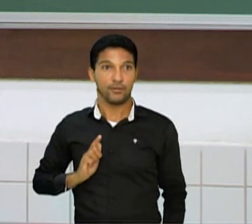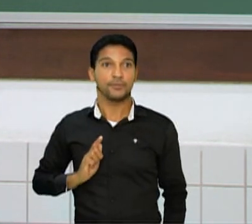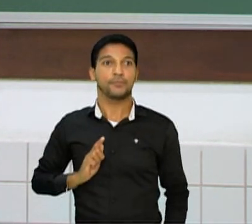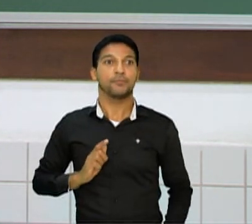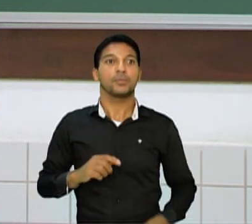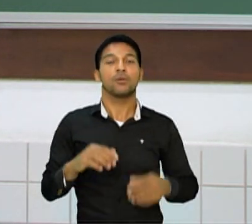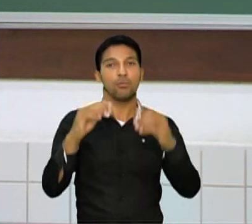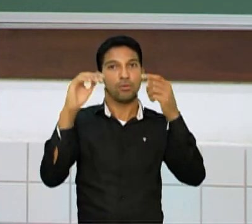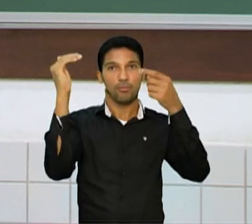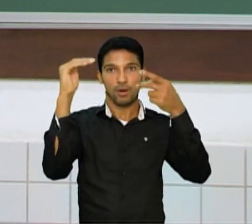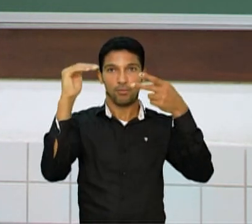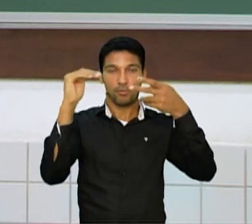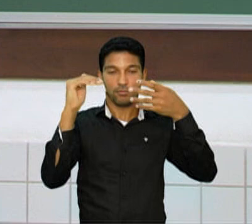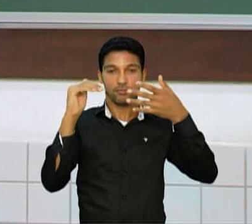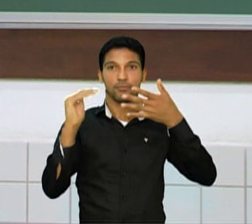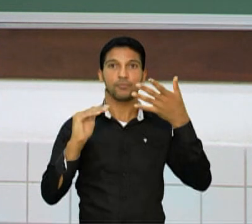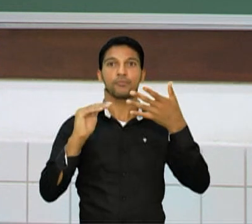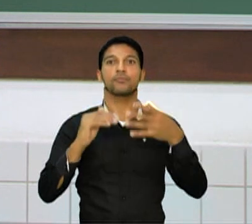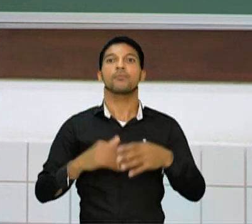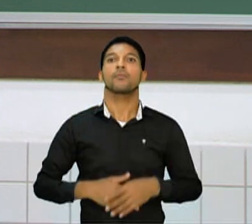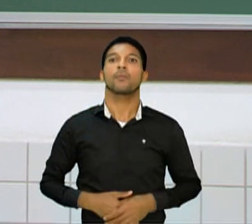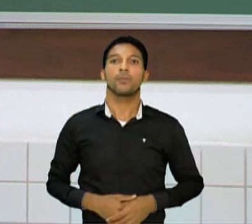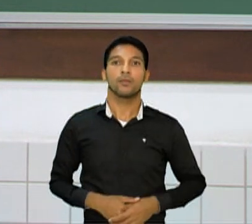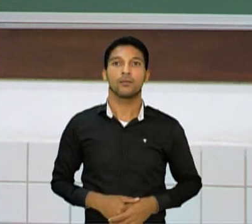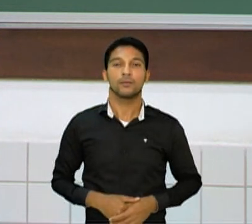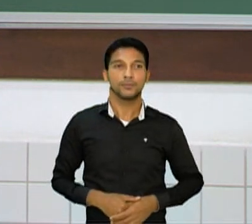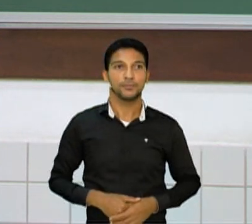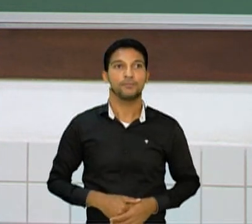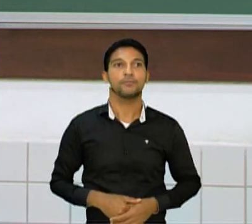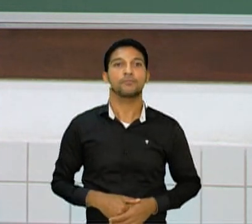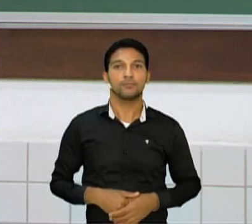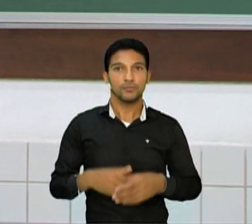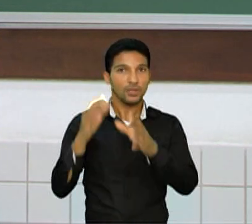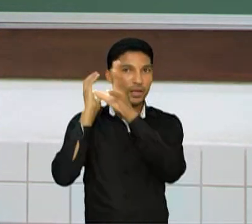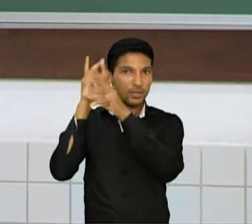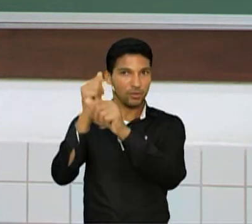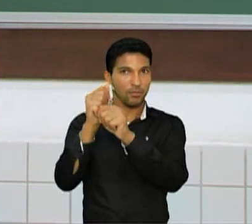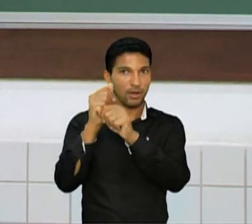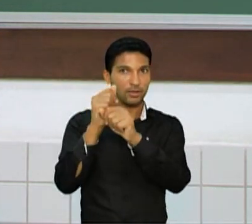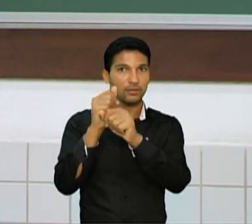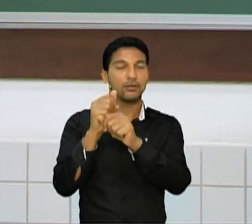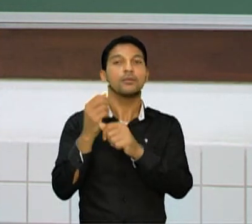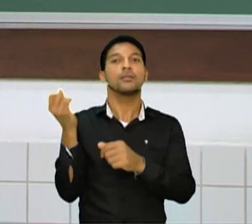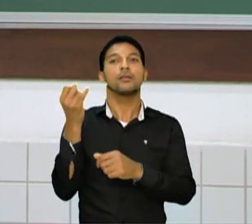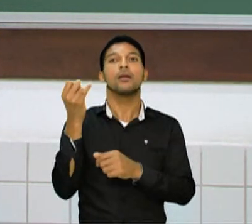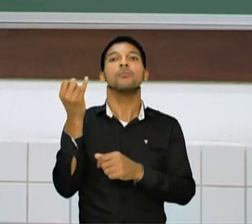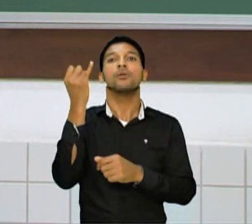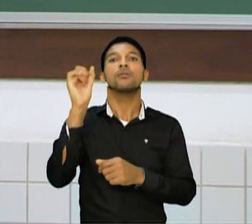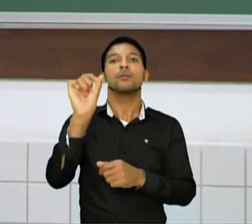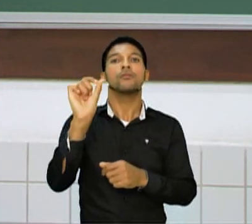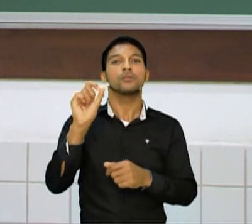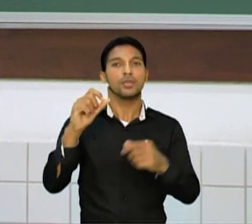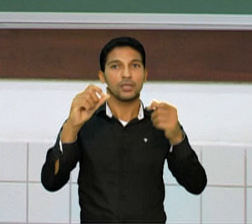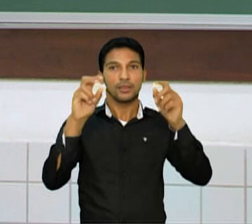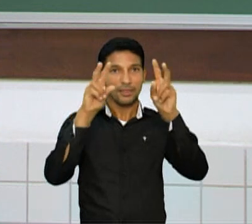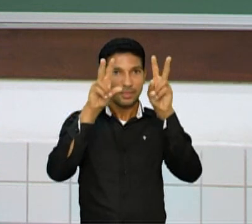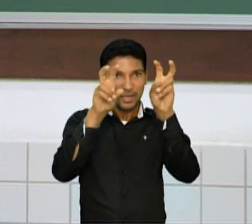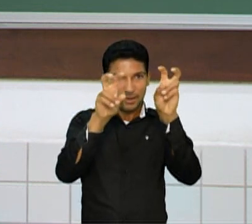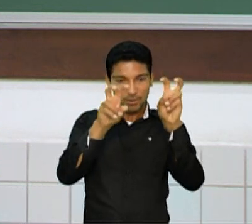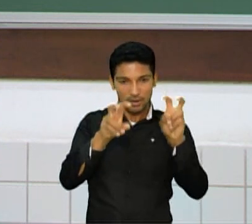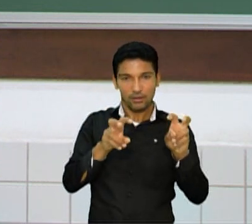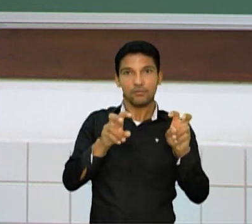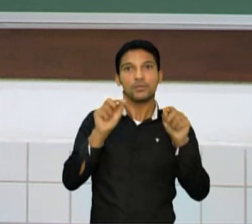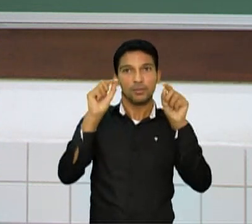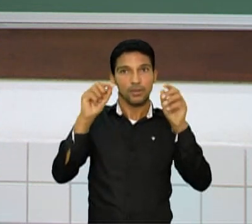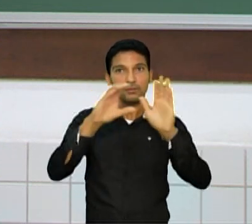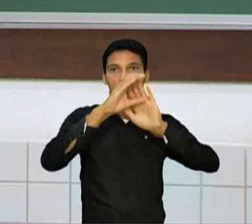e dinâmica climática. O interessante, a partir das retomadas, é vocês pegarem esses temas, fazerem conceitos bem organizados,